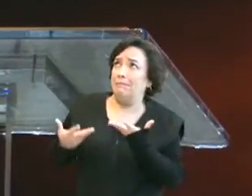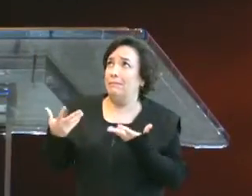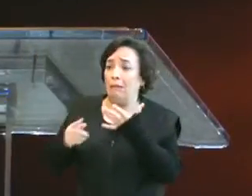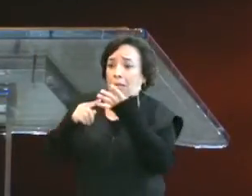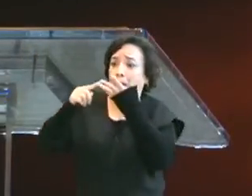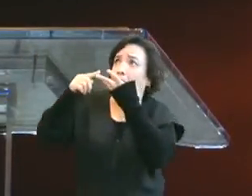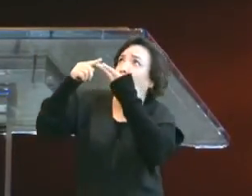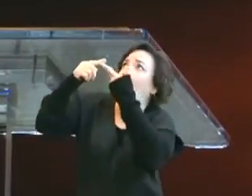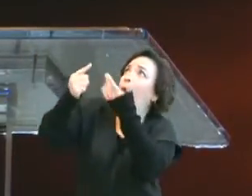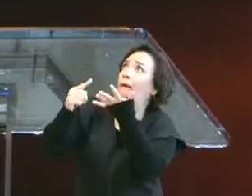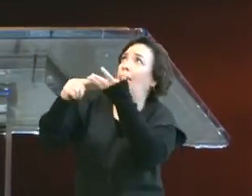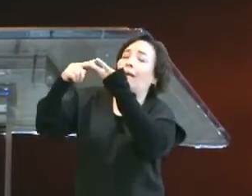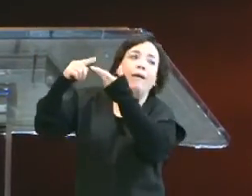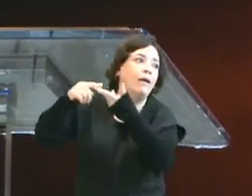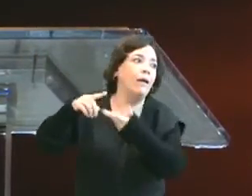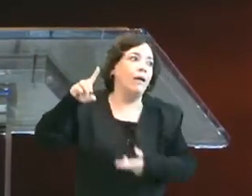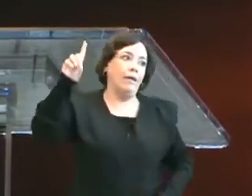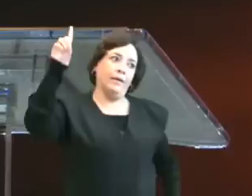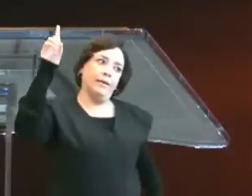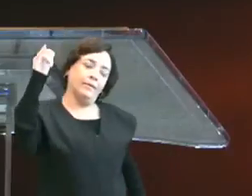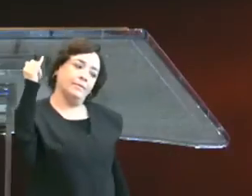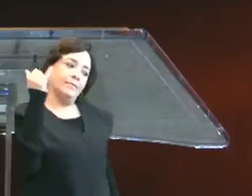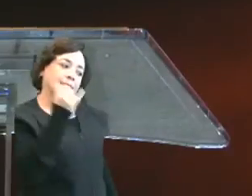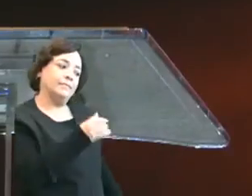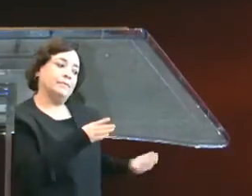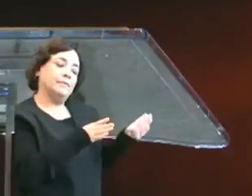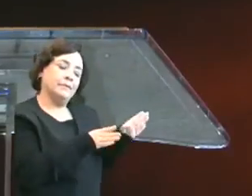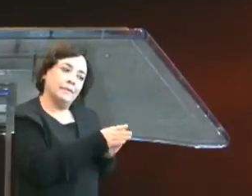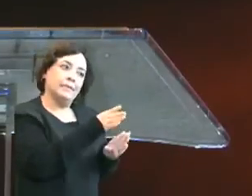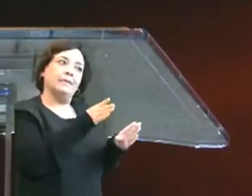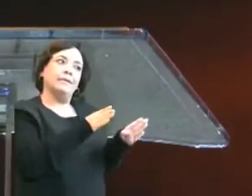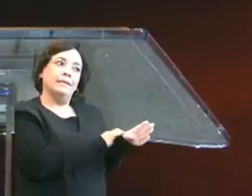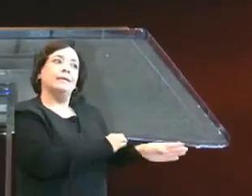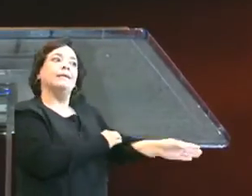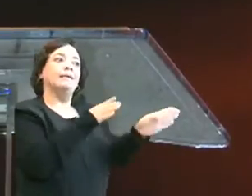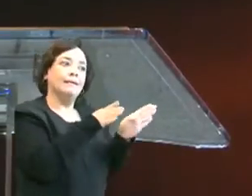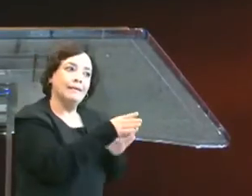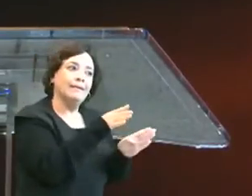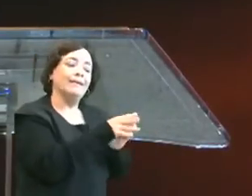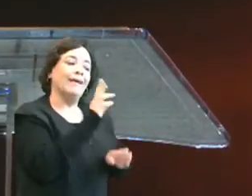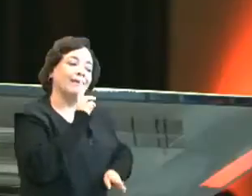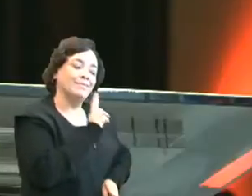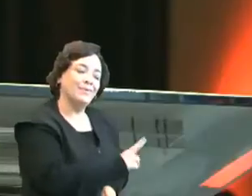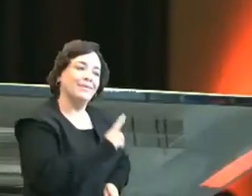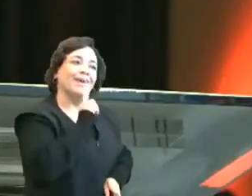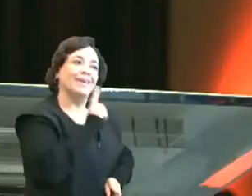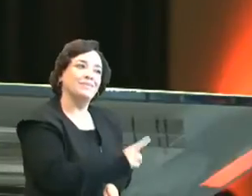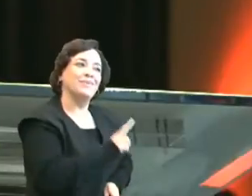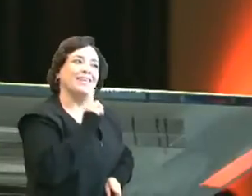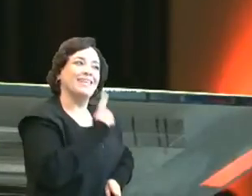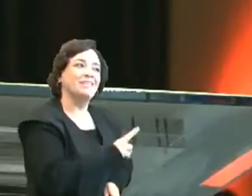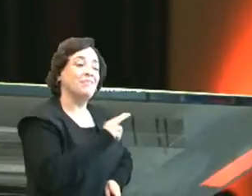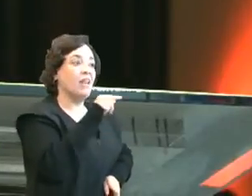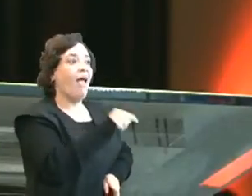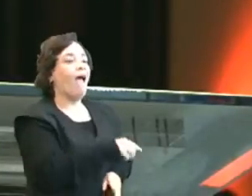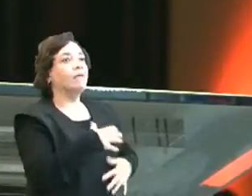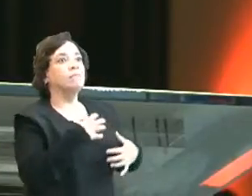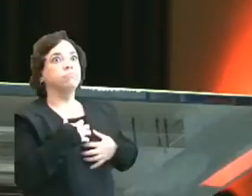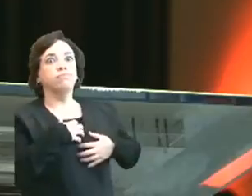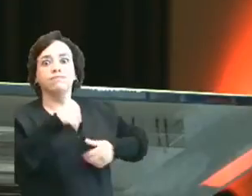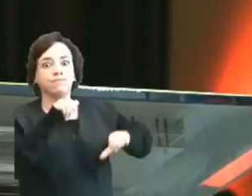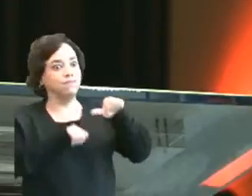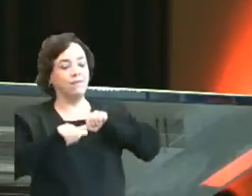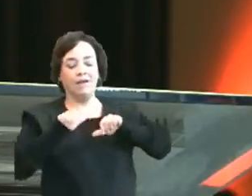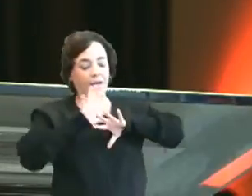a uma, Deus vai trazendo respostas que fazem aquele homem ser curado e voltar